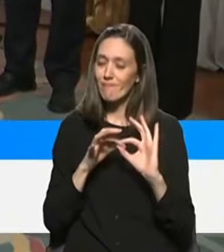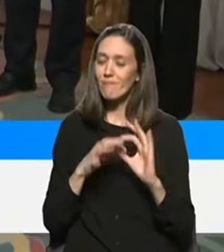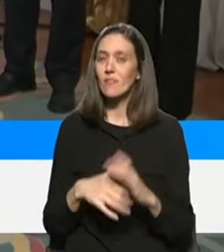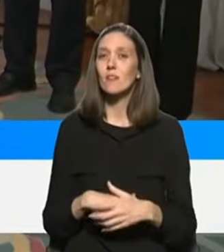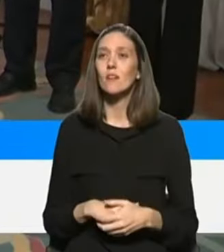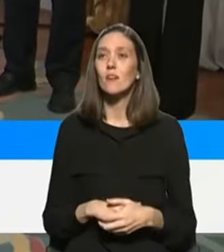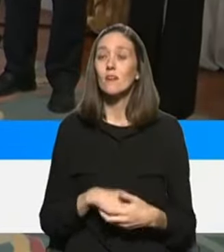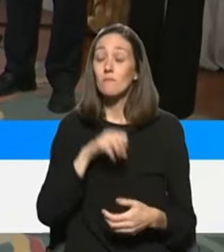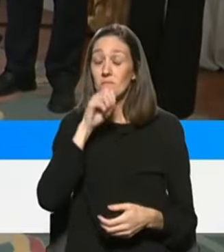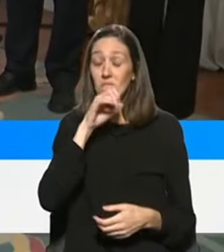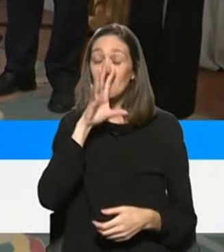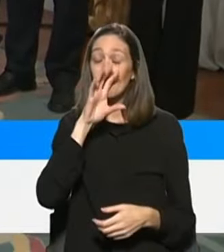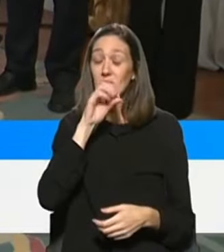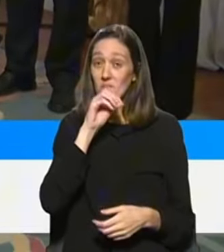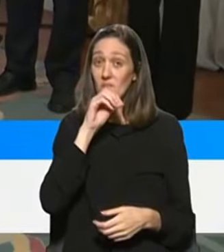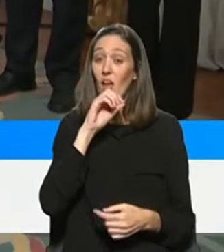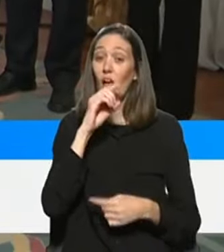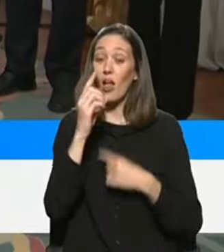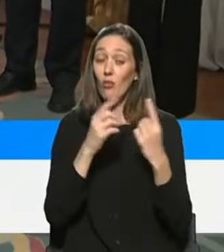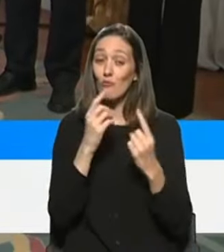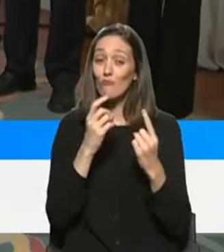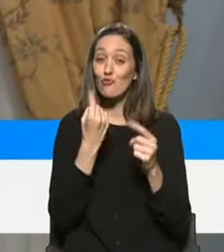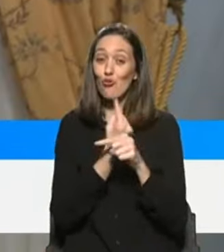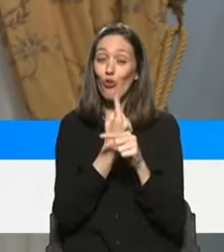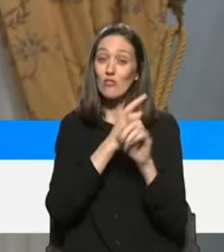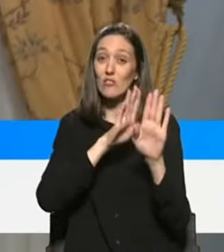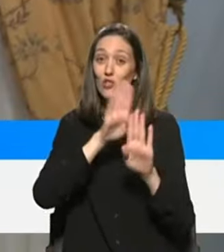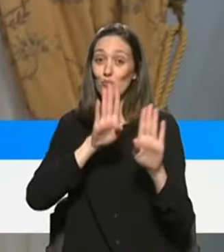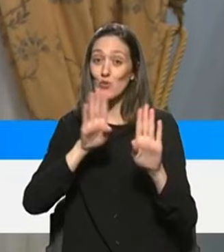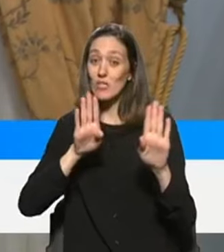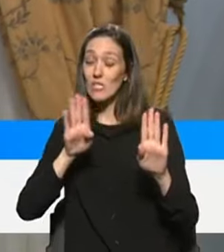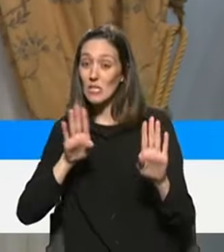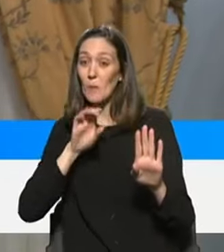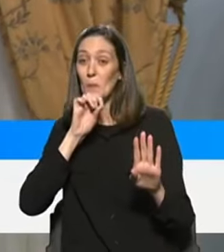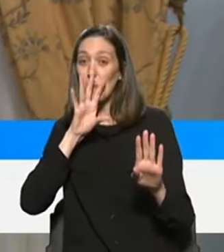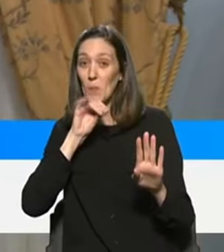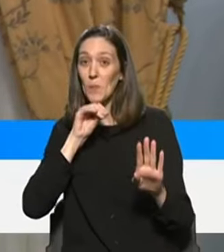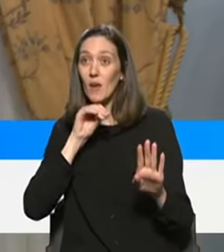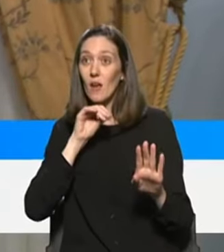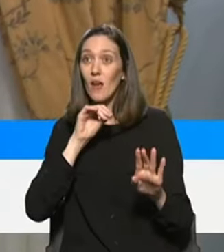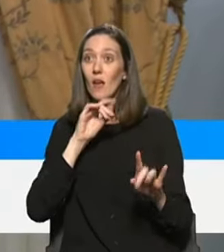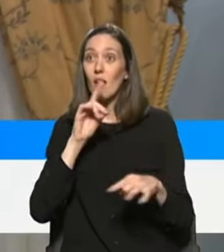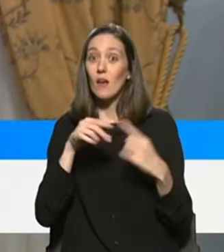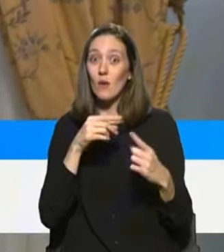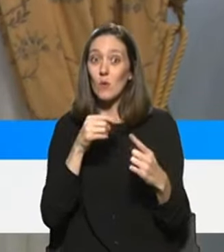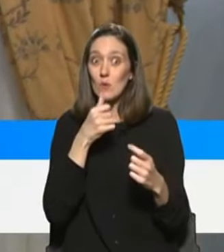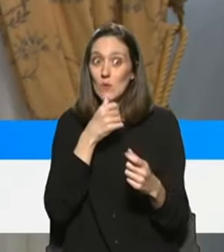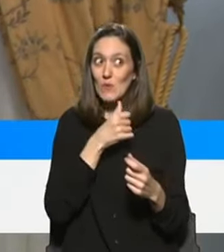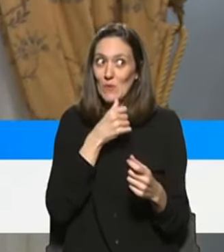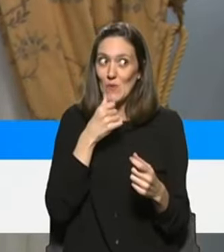fiquei surpreendido com alguns dos conteúdos da exposição. Até pode acontecer que sofra algum embaraço.